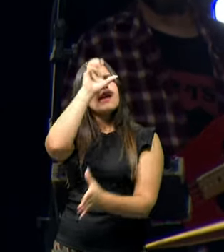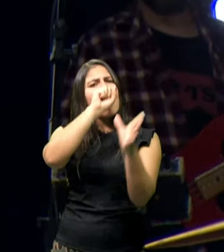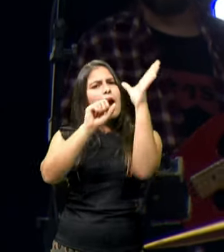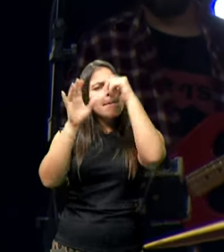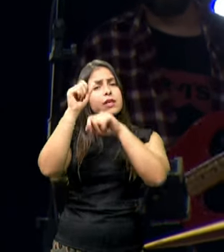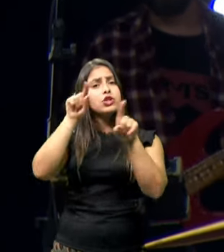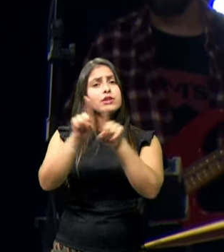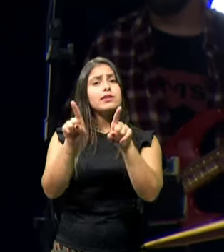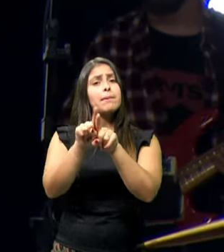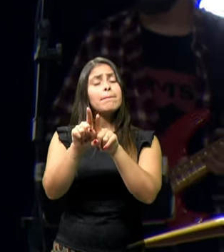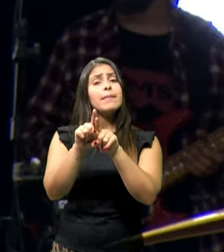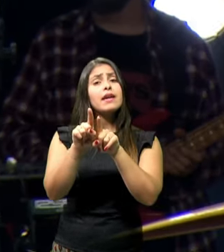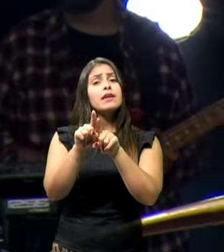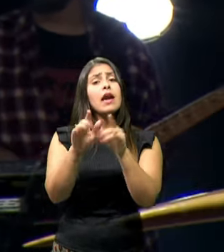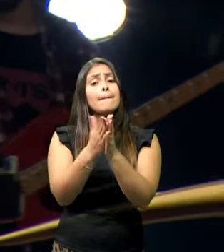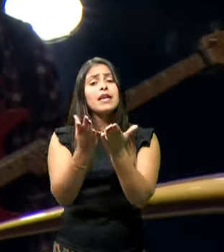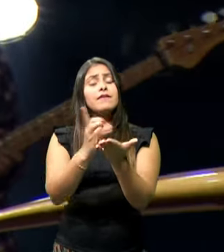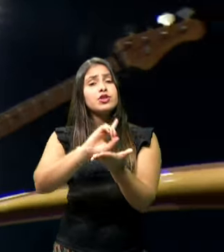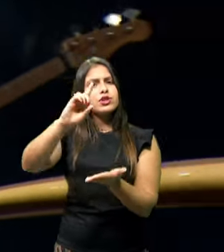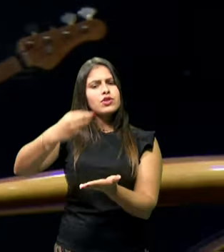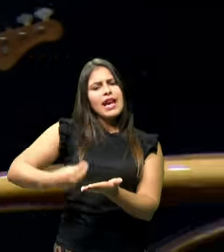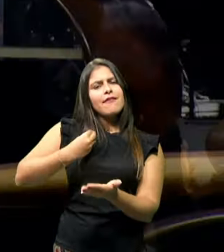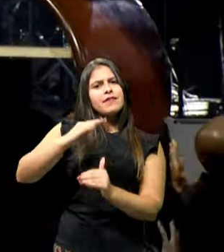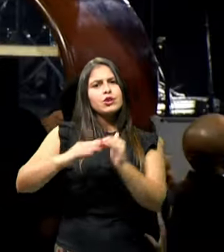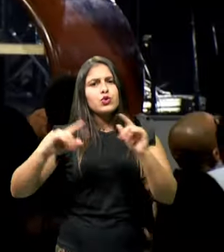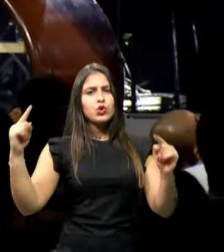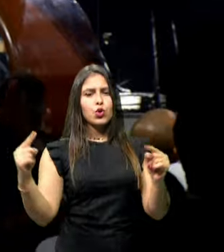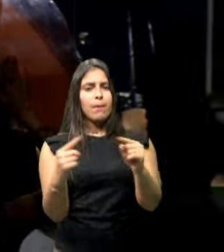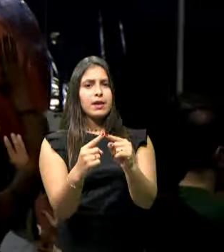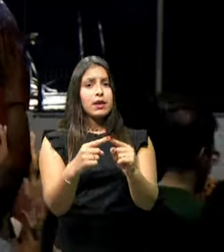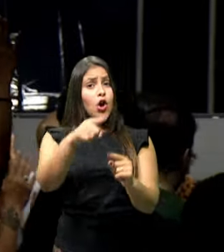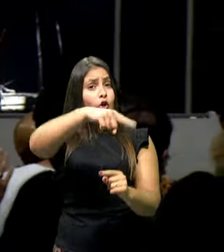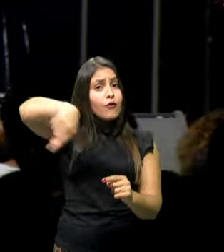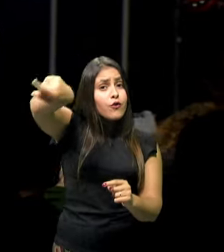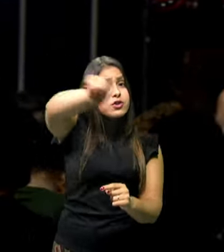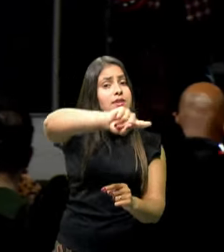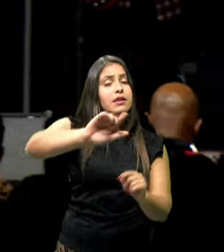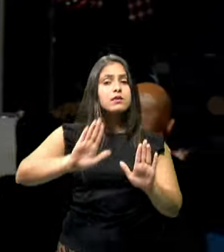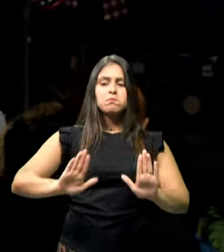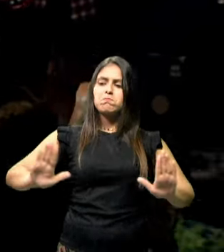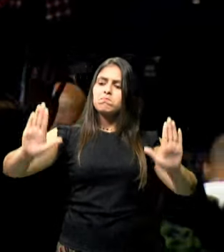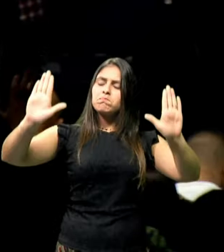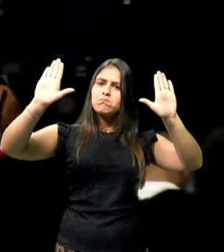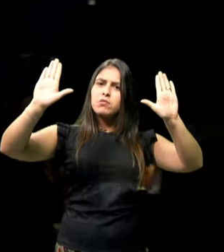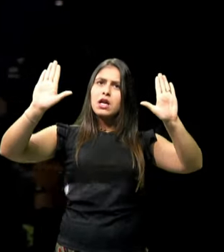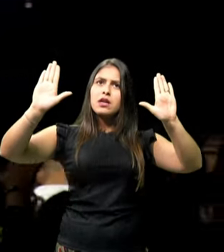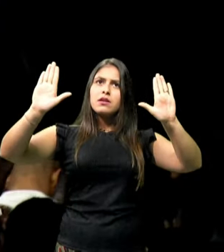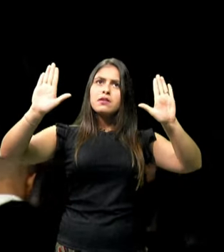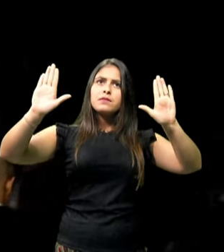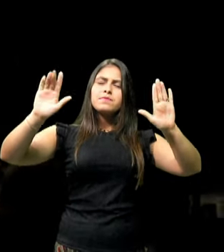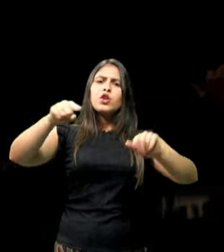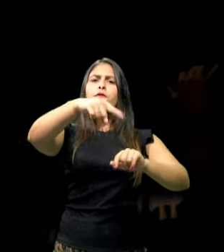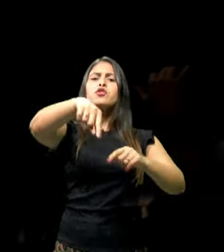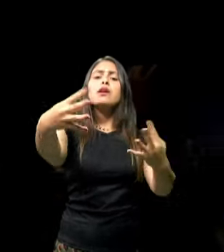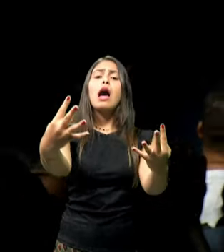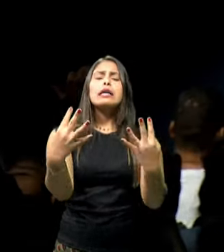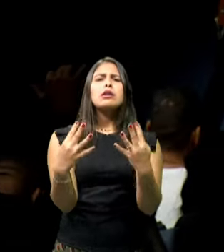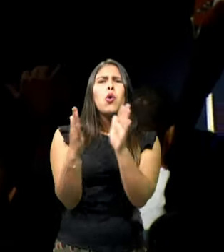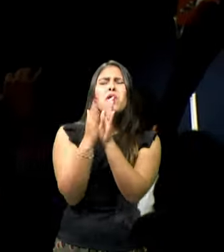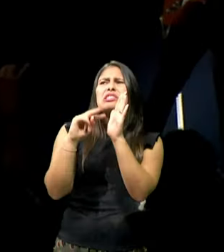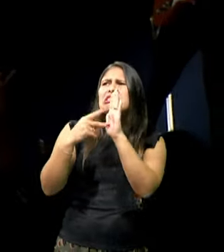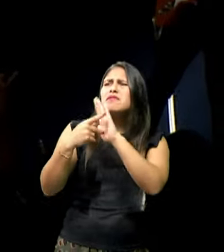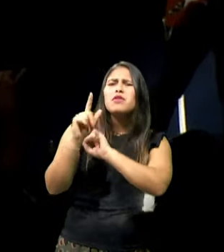a viver o Evangelho. Estende a mão sobre essas pessoas. Você está aqui na frente, o que é orar? Orar é falar com